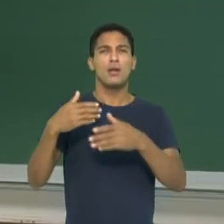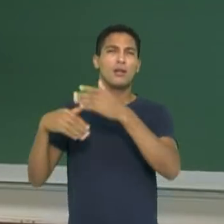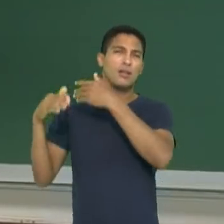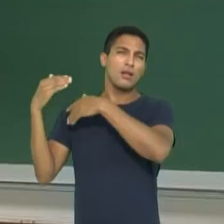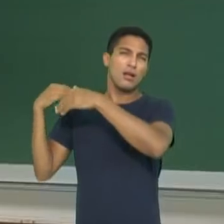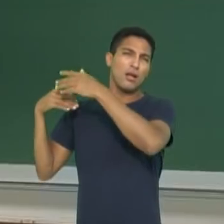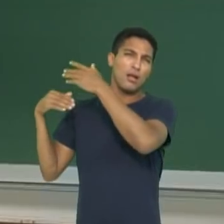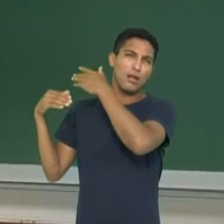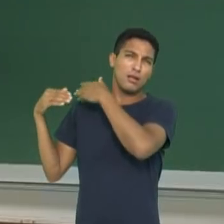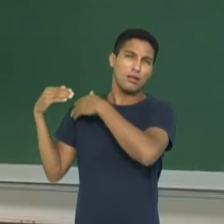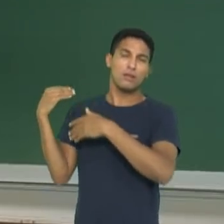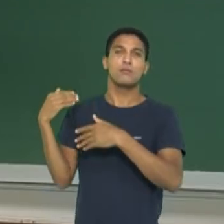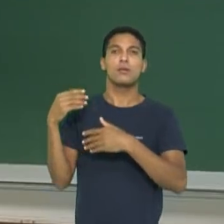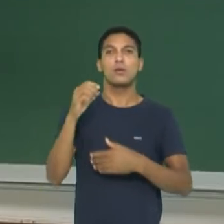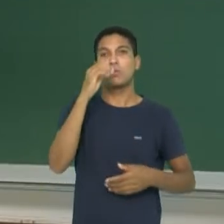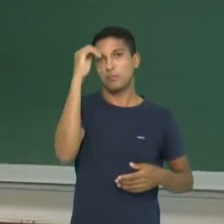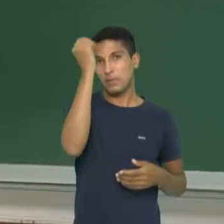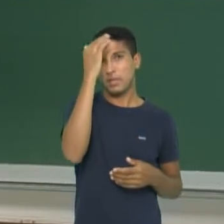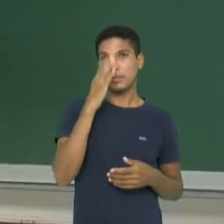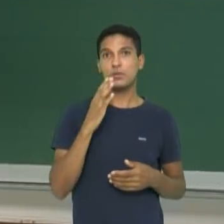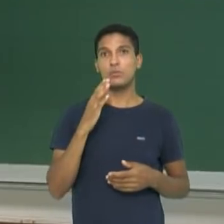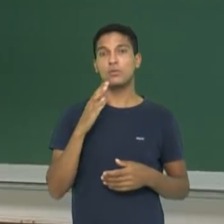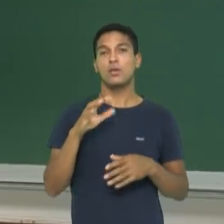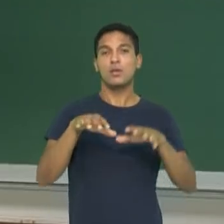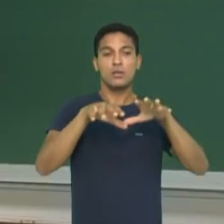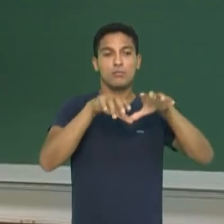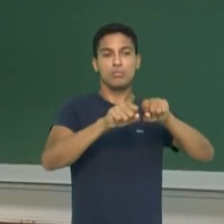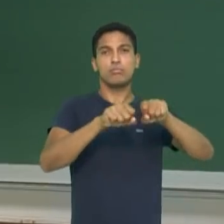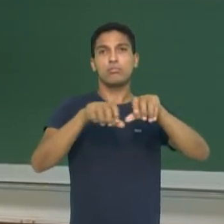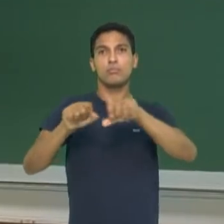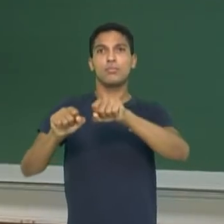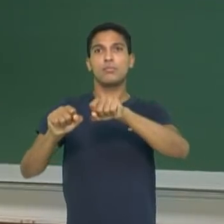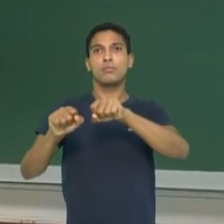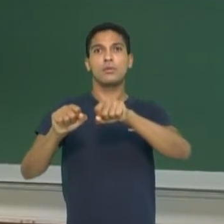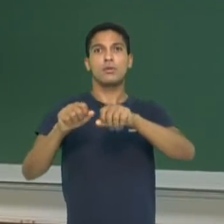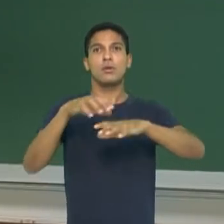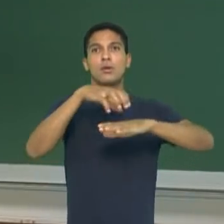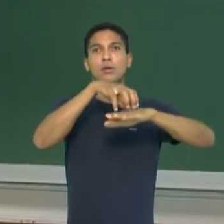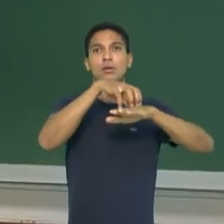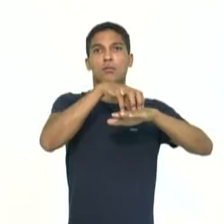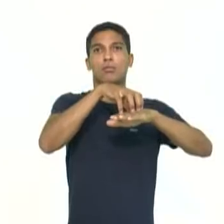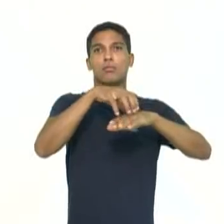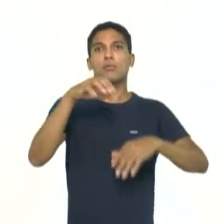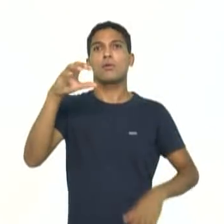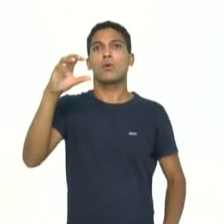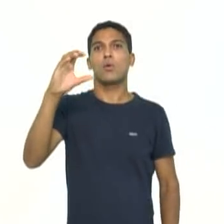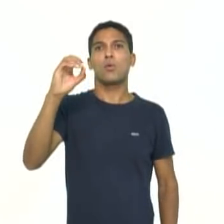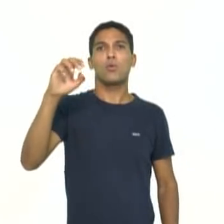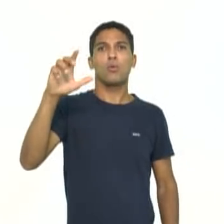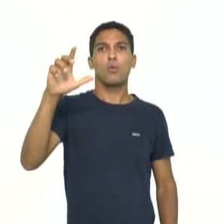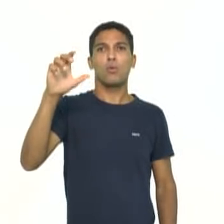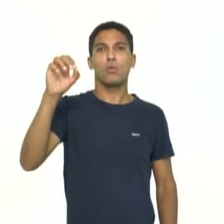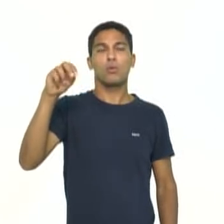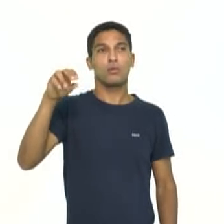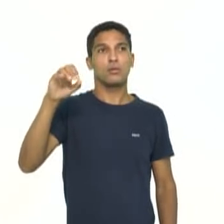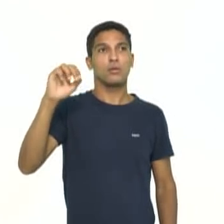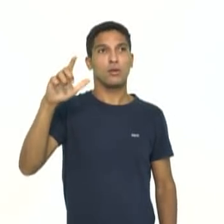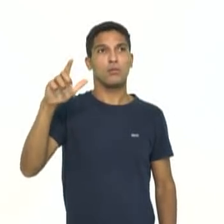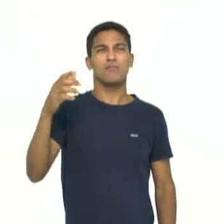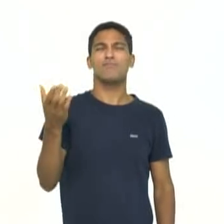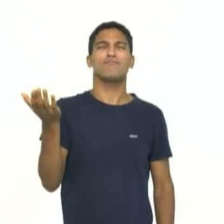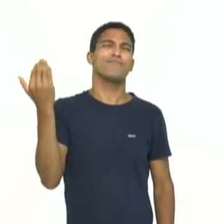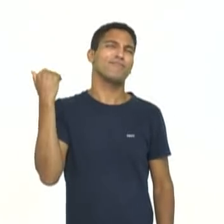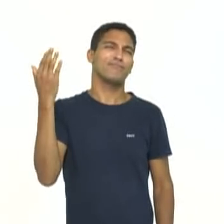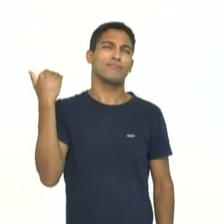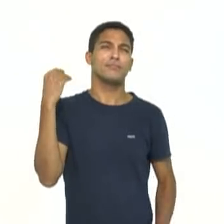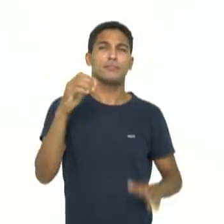em 1629. Sabe quem eles eram? Eram os nossos caminhões de hoje, exato, olha lá, ó, século